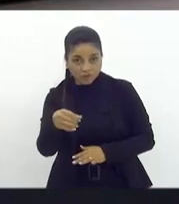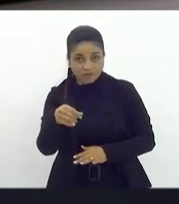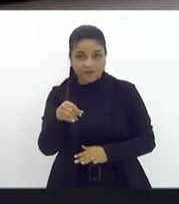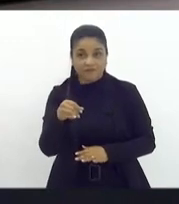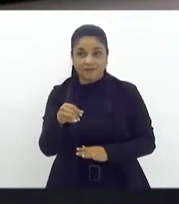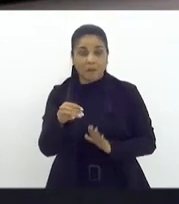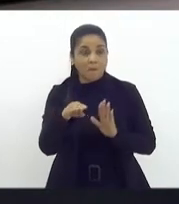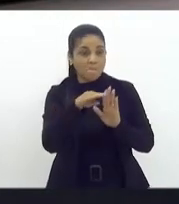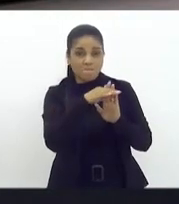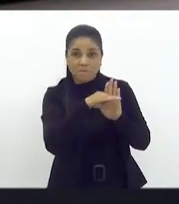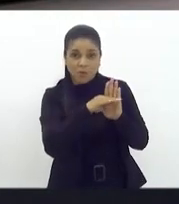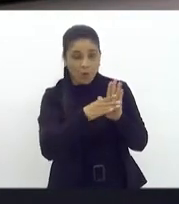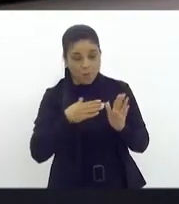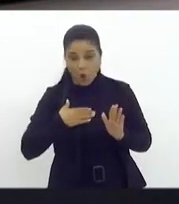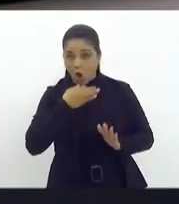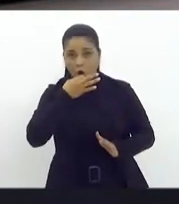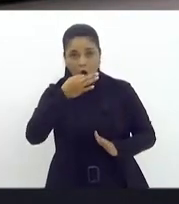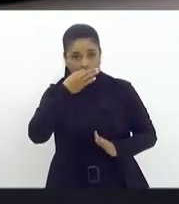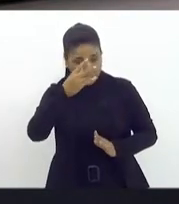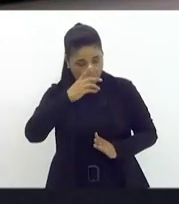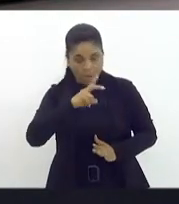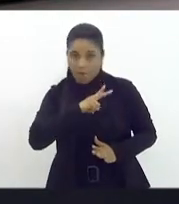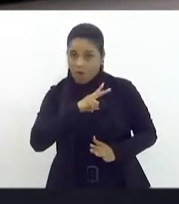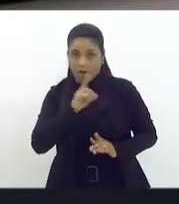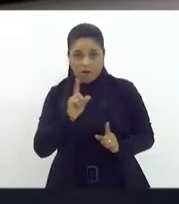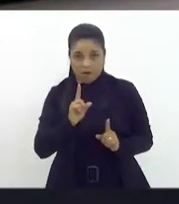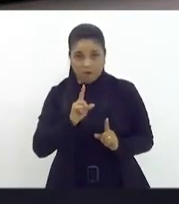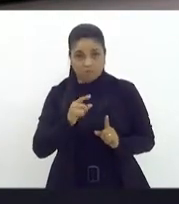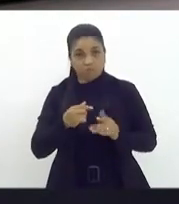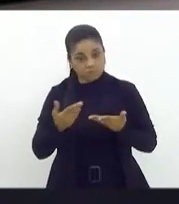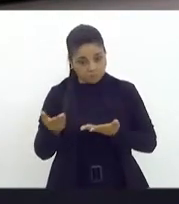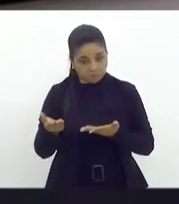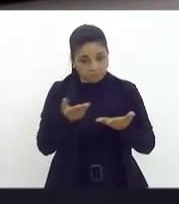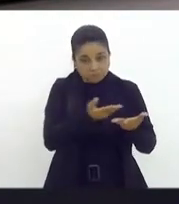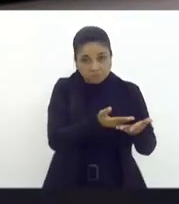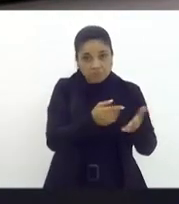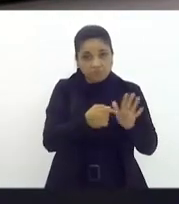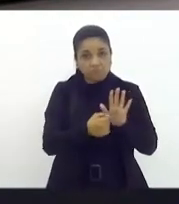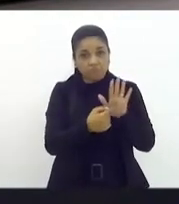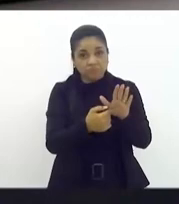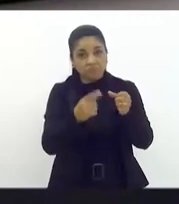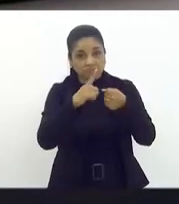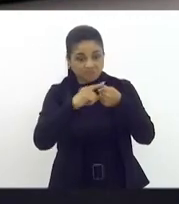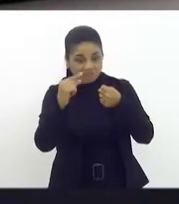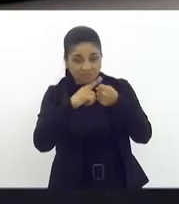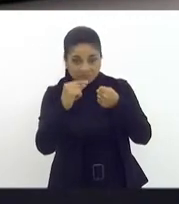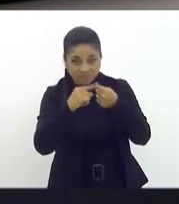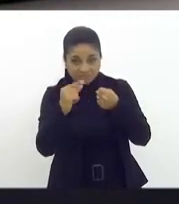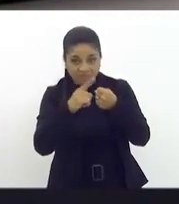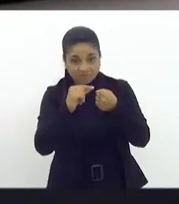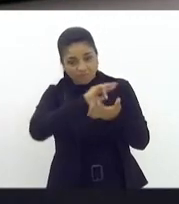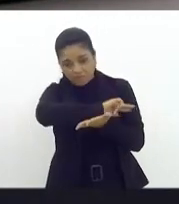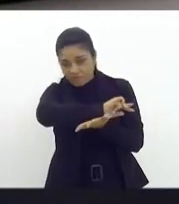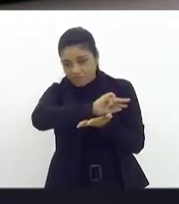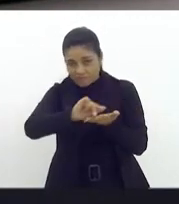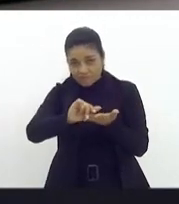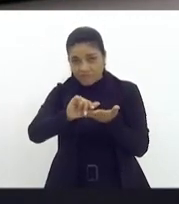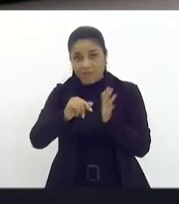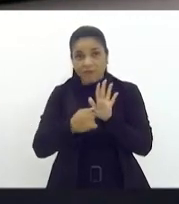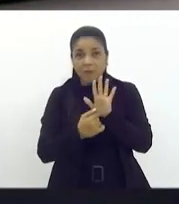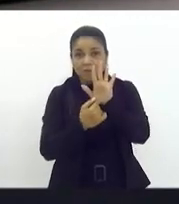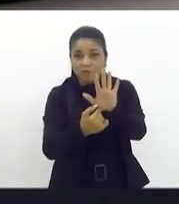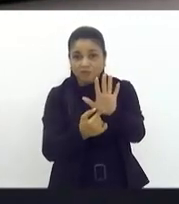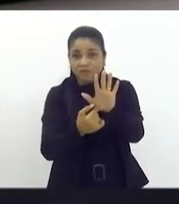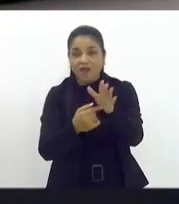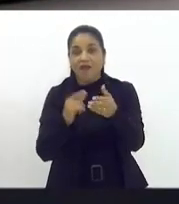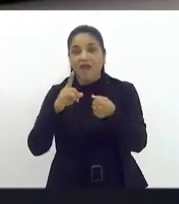é pautado não na minha opinião pessoal eu posso trazer dezenas de artigo só para subsidiar artigo